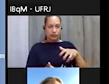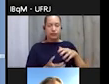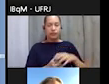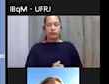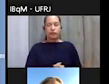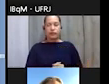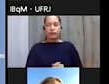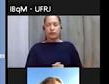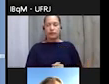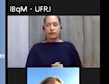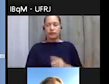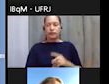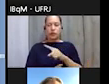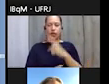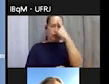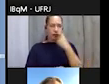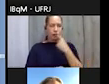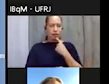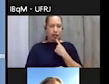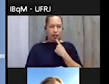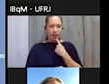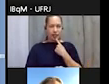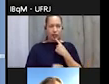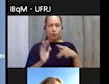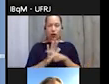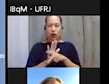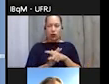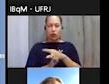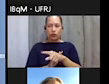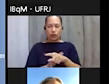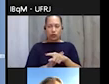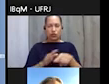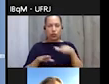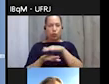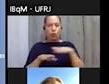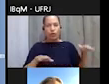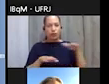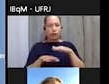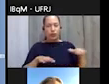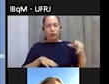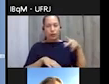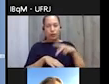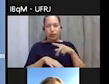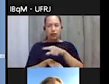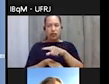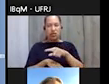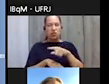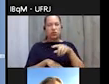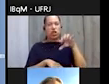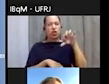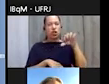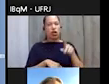Então, aqui está uma dessas frentes de lavra. São pelo menos uns 9 quilômetros atualmente